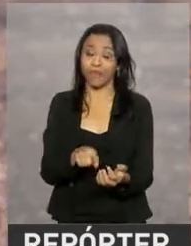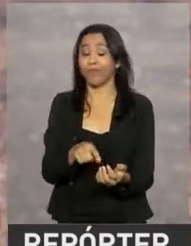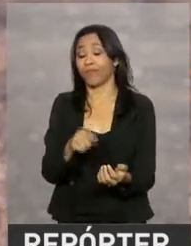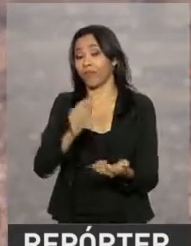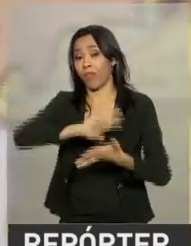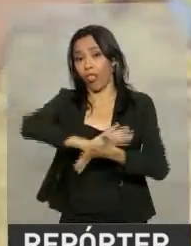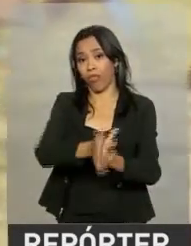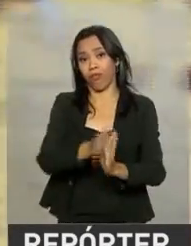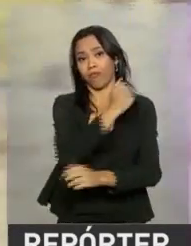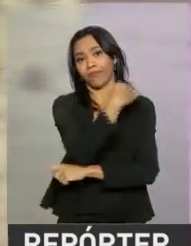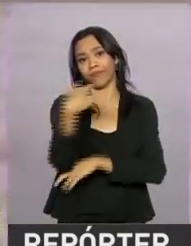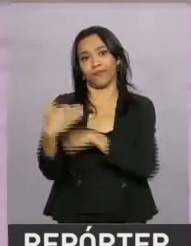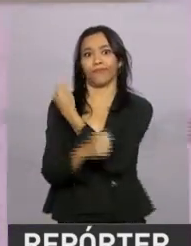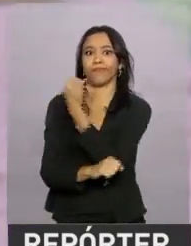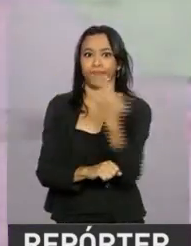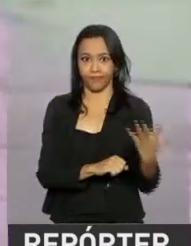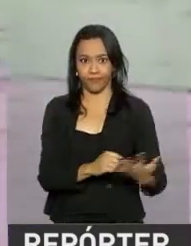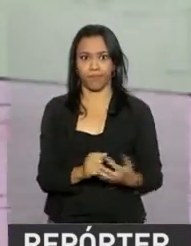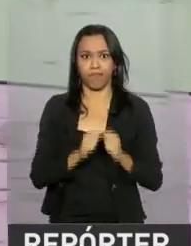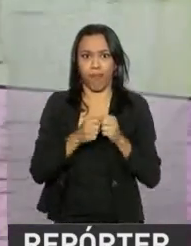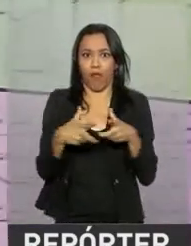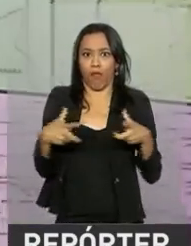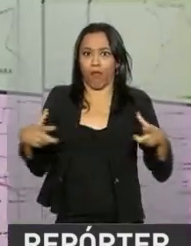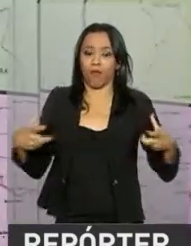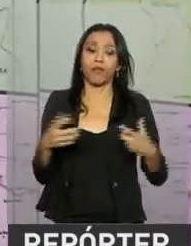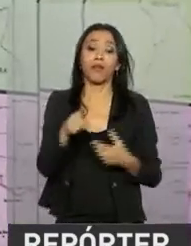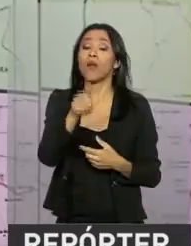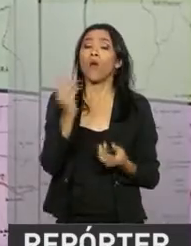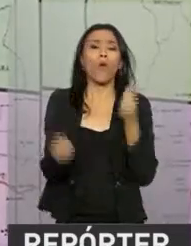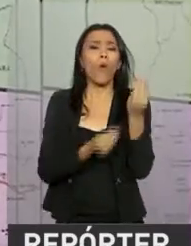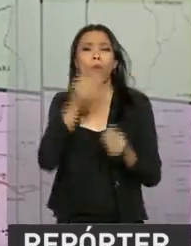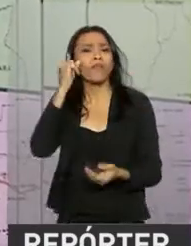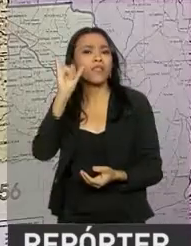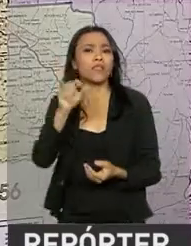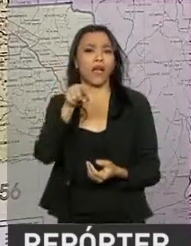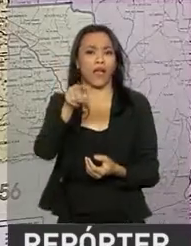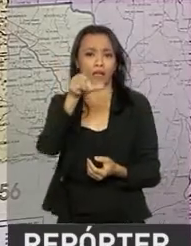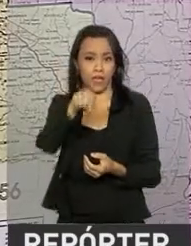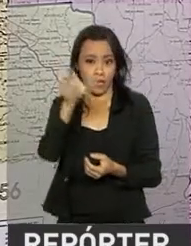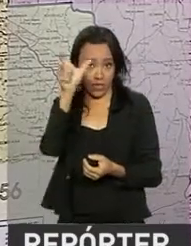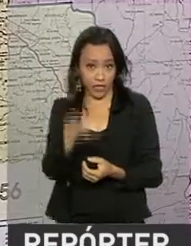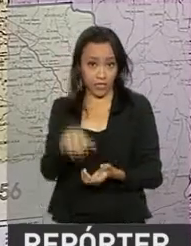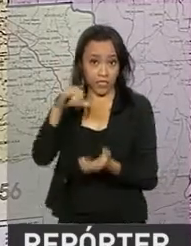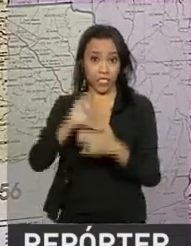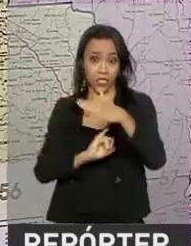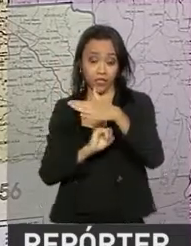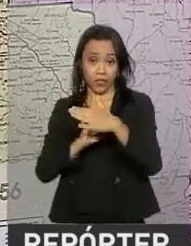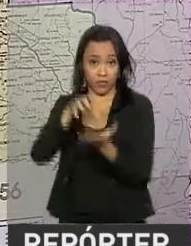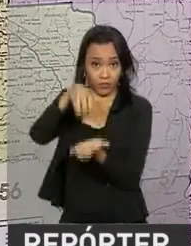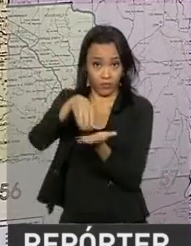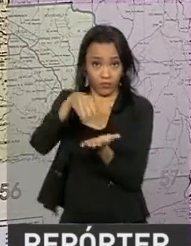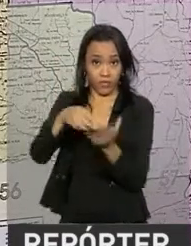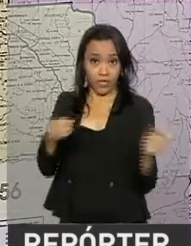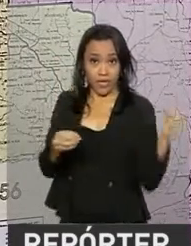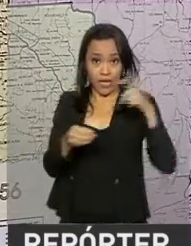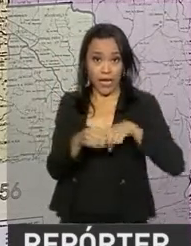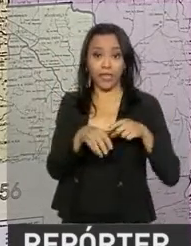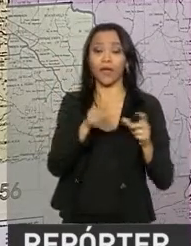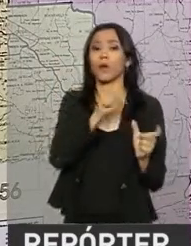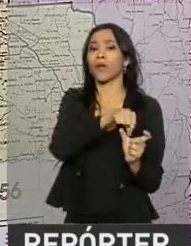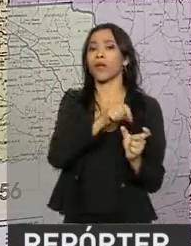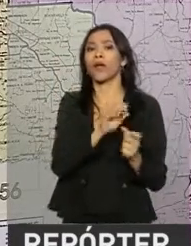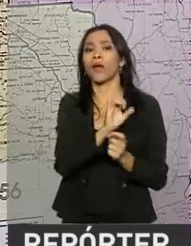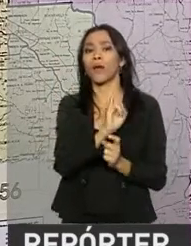destruir o meio ambiente. E para ajudar a prevenir e combater esses incêndios, o PrevFogo, instituição ligada ao IBAMA, atua em diversas áreas do